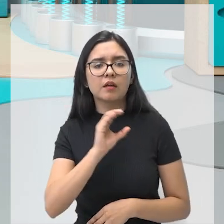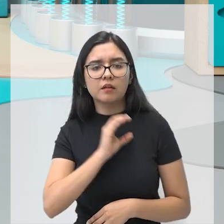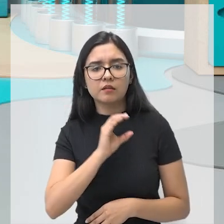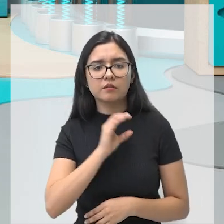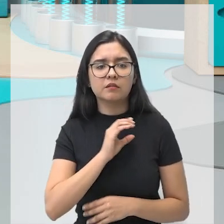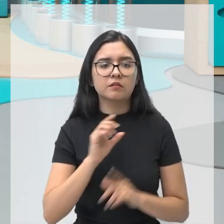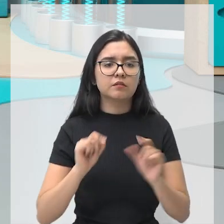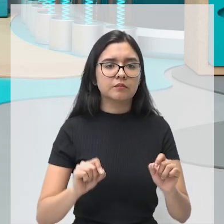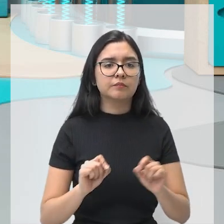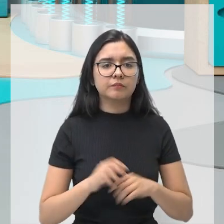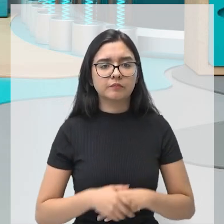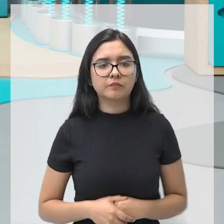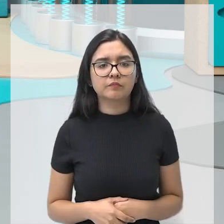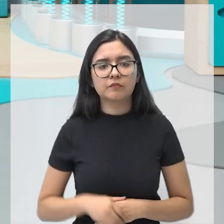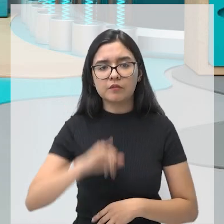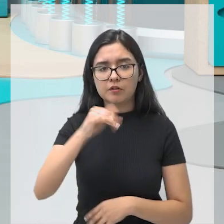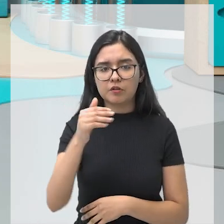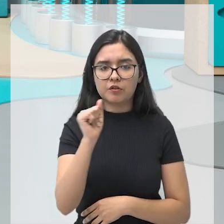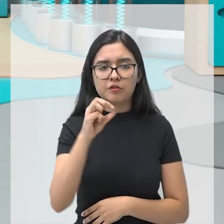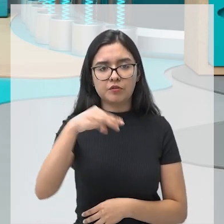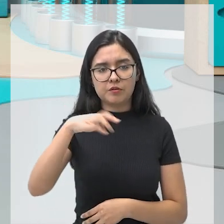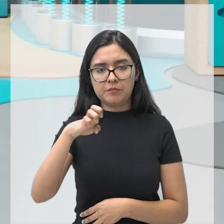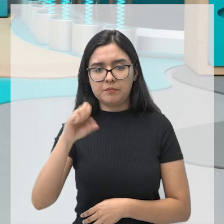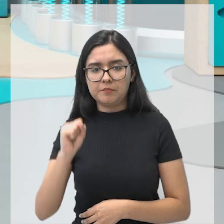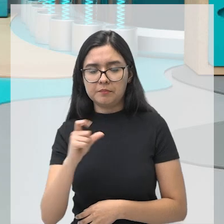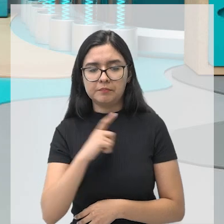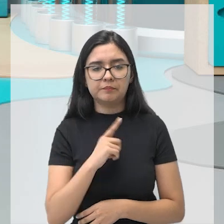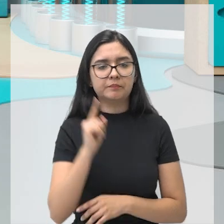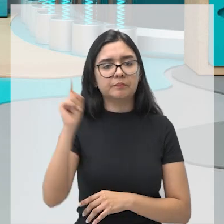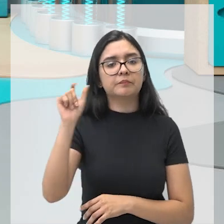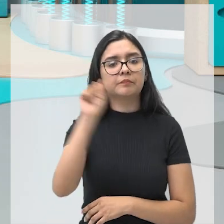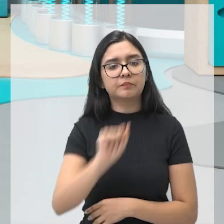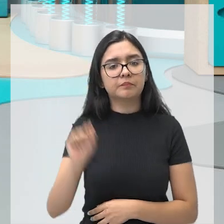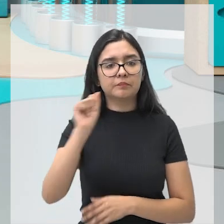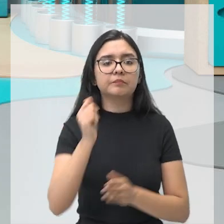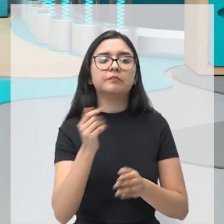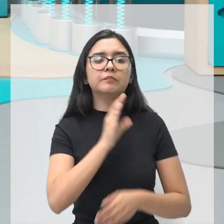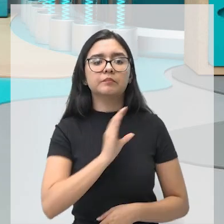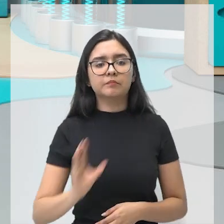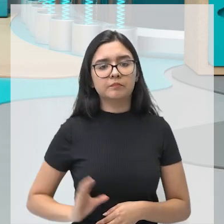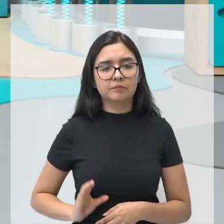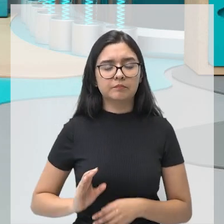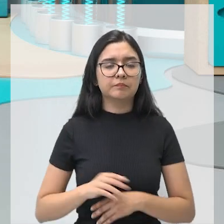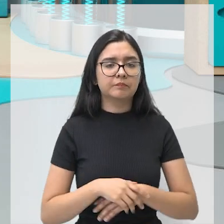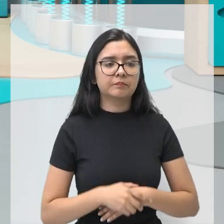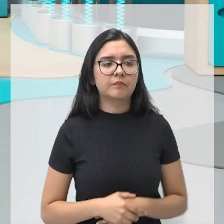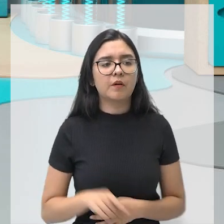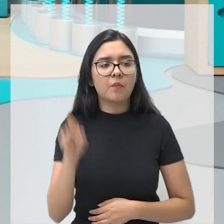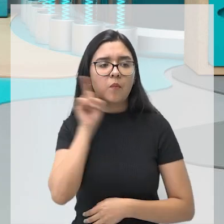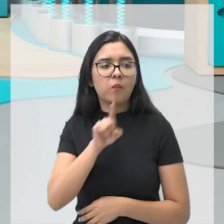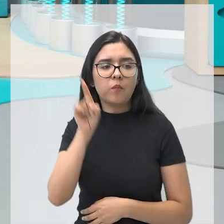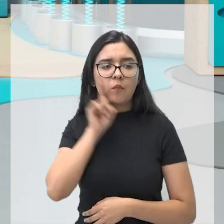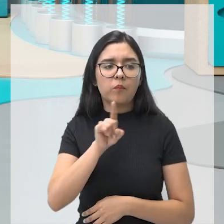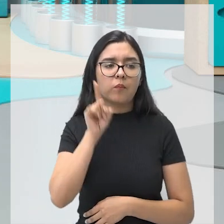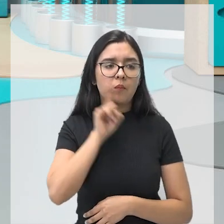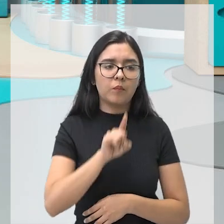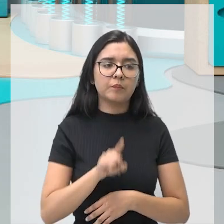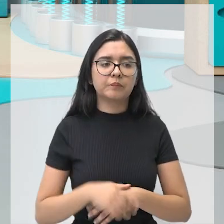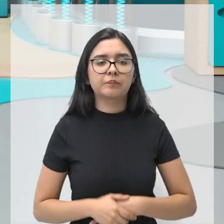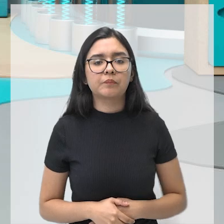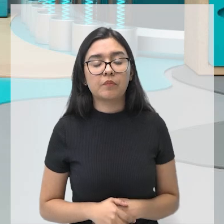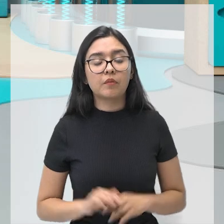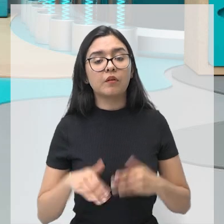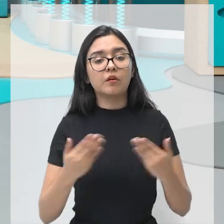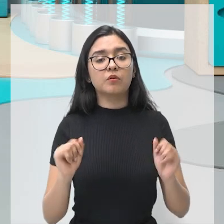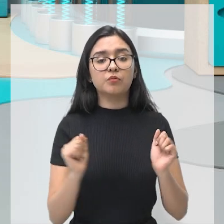em 1891, na Associação Cristã de Moços de Springfield, que fica lá em Massachusetts, tá bom?